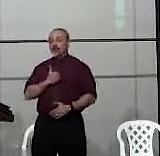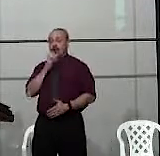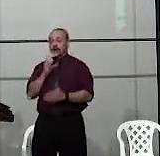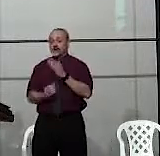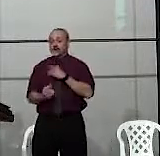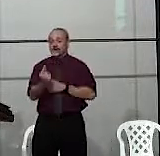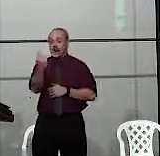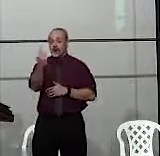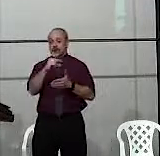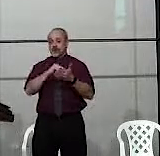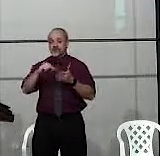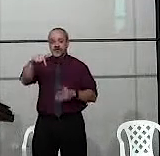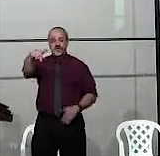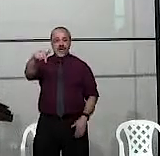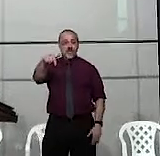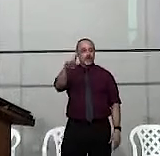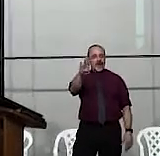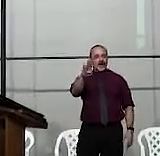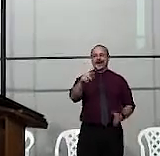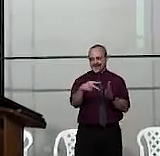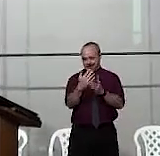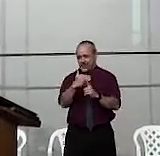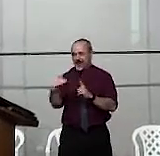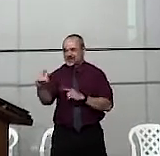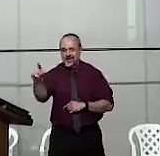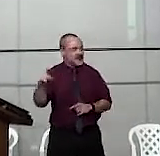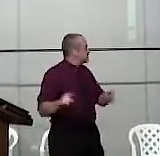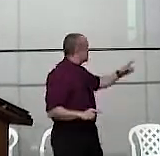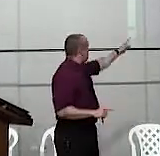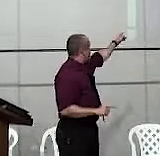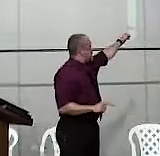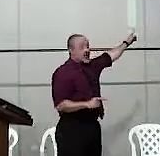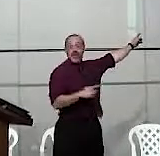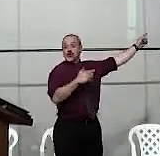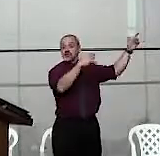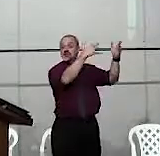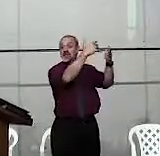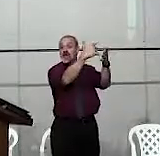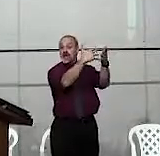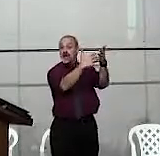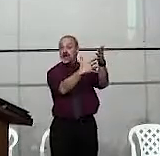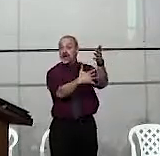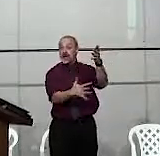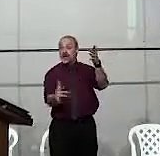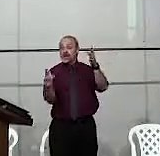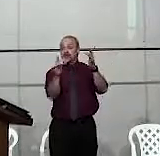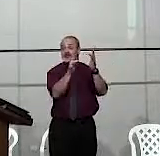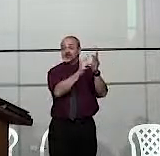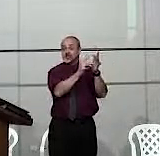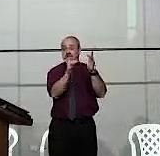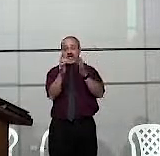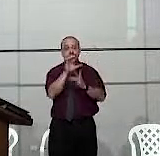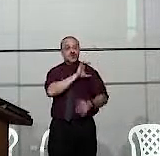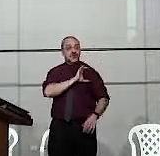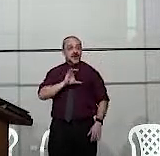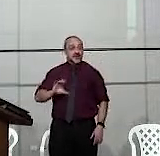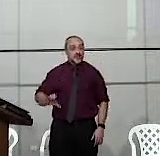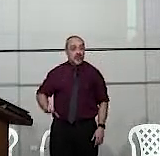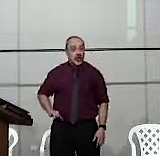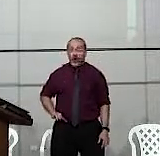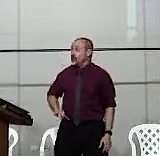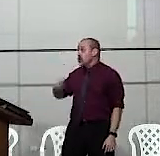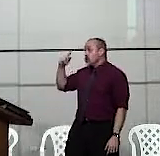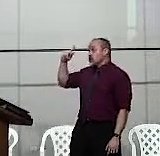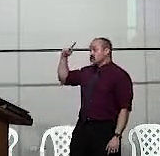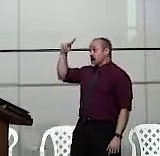1 João, capítulo 1, versículo 7b, a segunda parte. E o sangue de Jesus